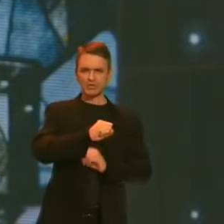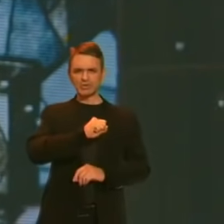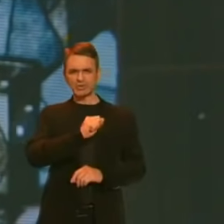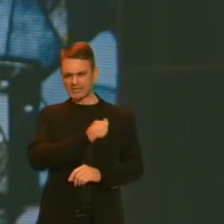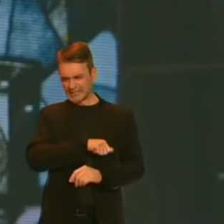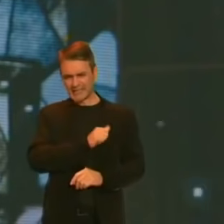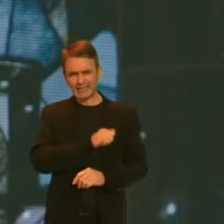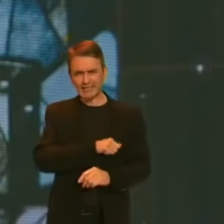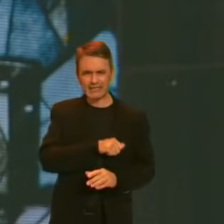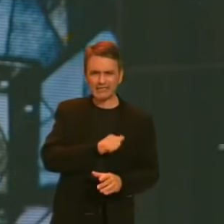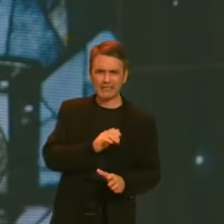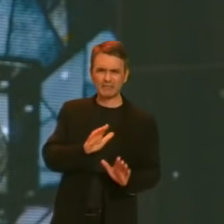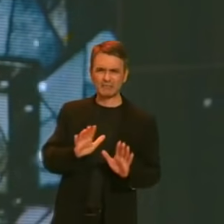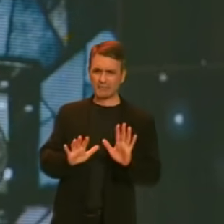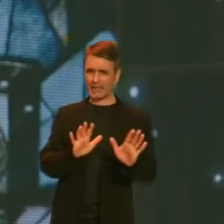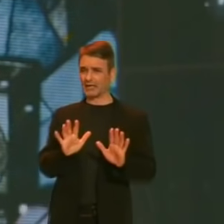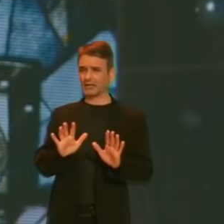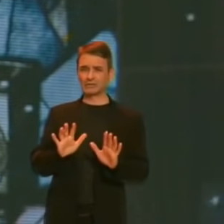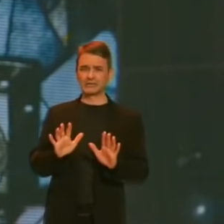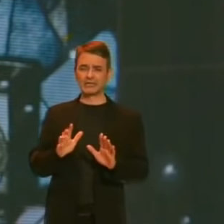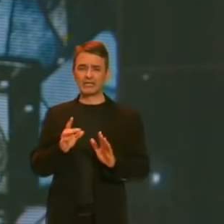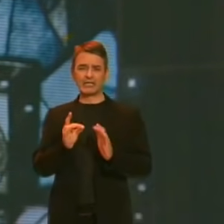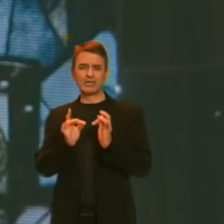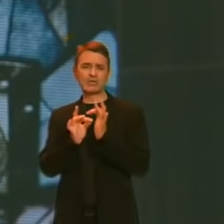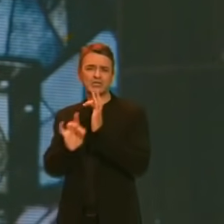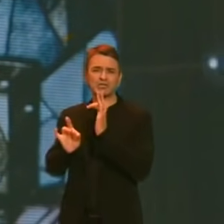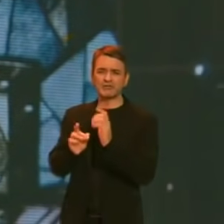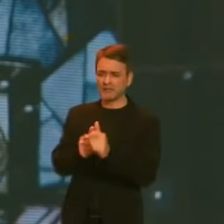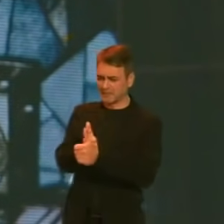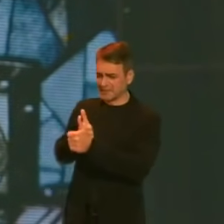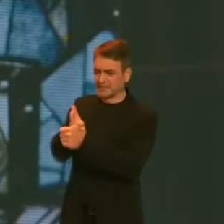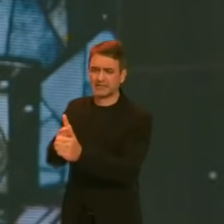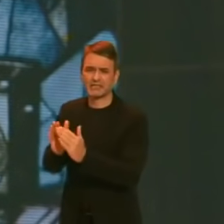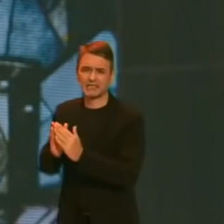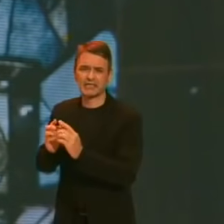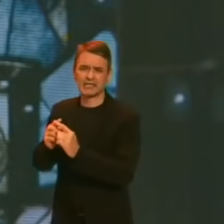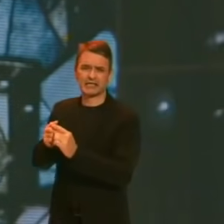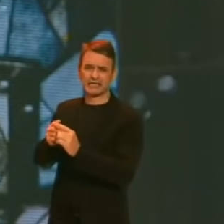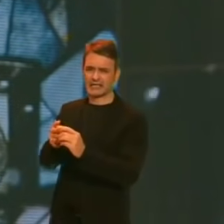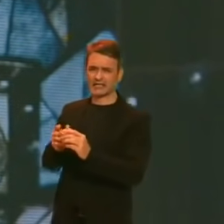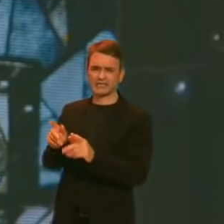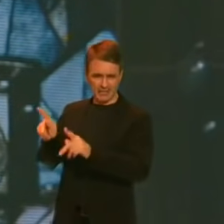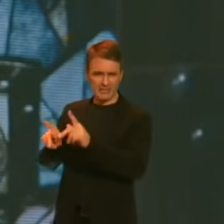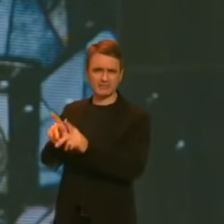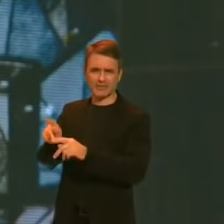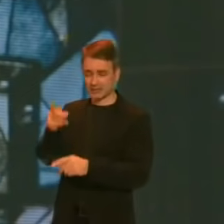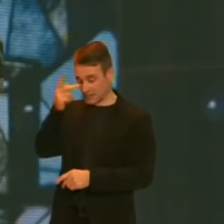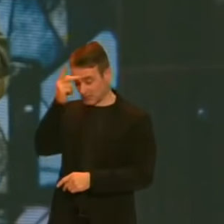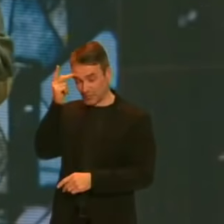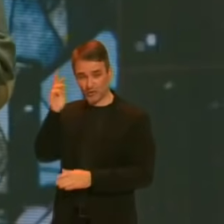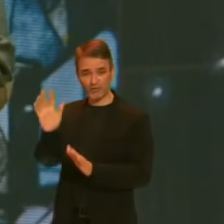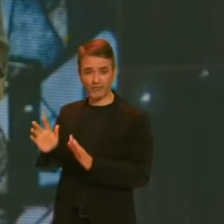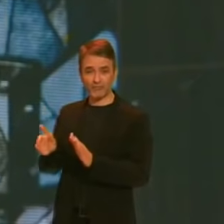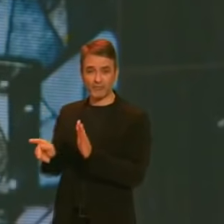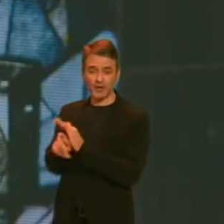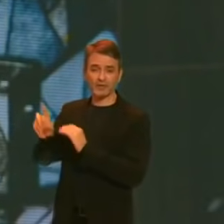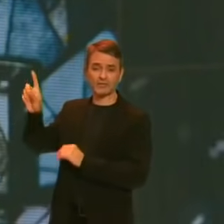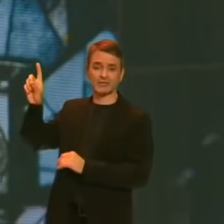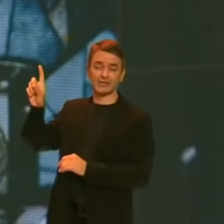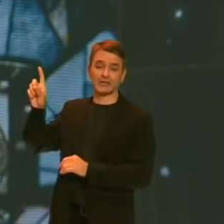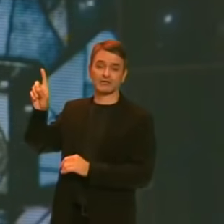besta vai perseguir a igreja, não na quinta trombeta, mas na próxima. É época de atividade